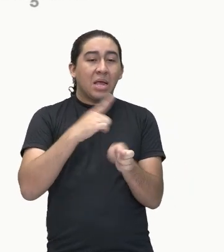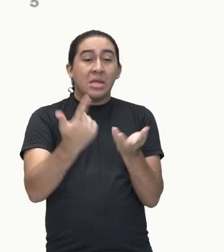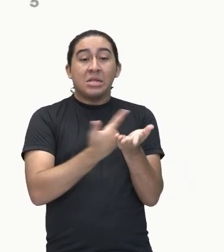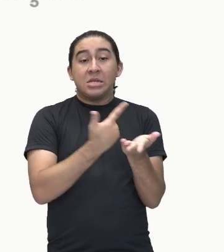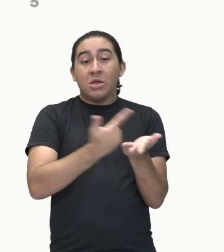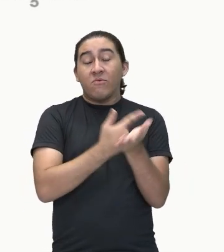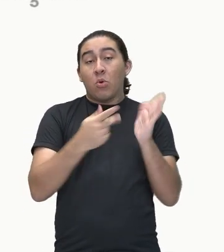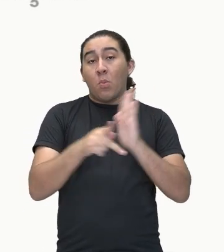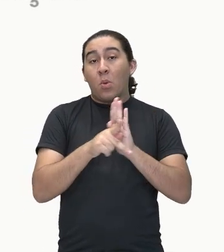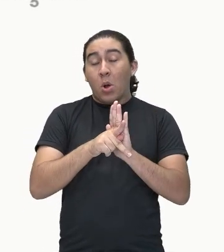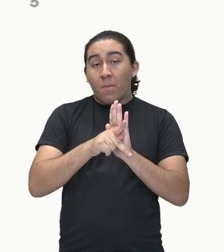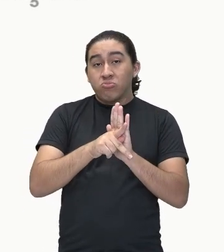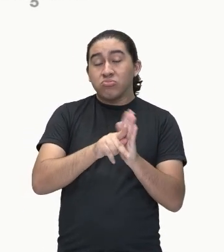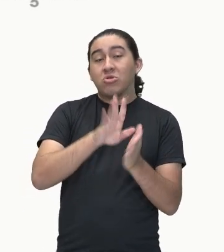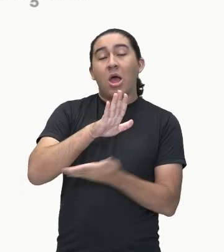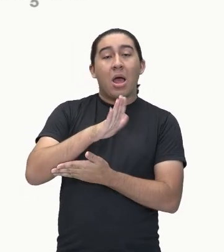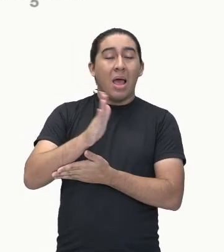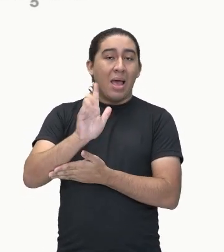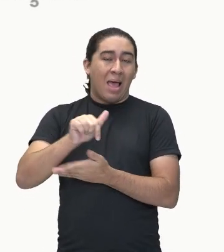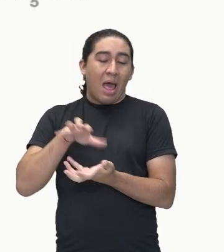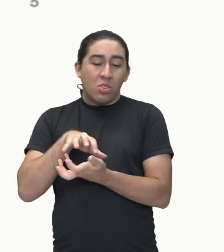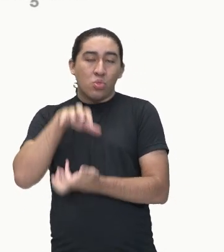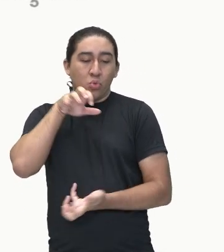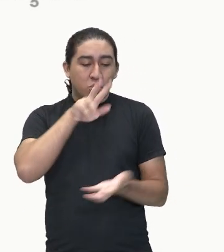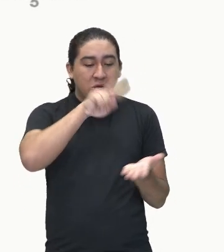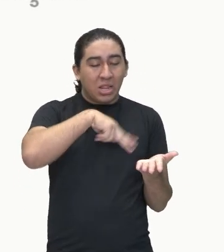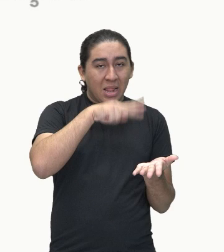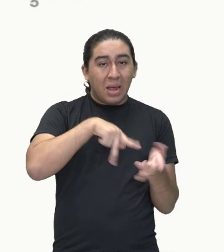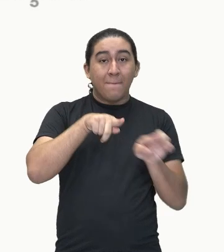adultos, foi através de seus livros infantis,